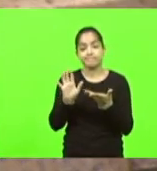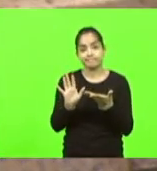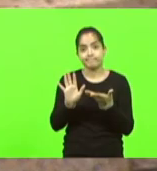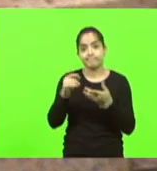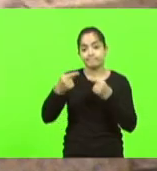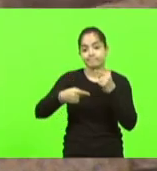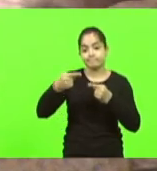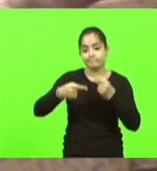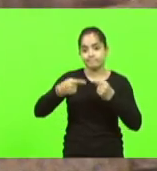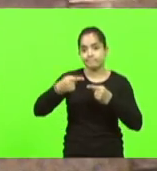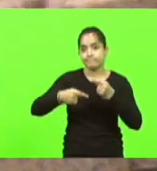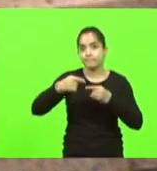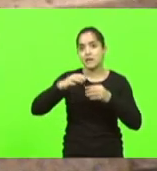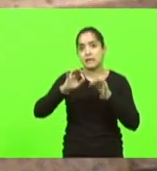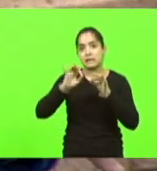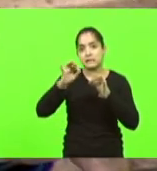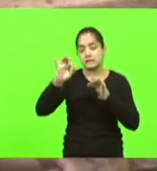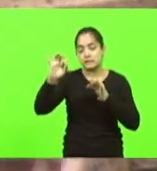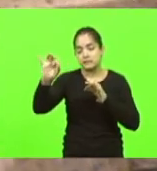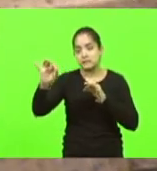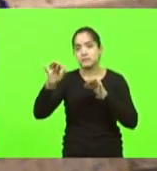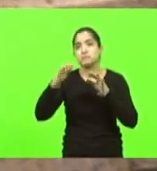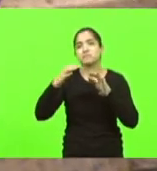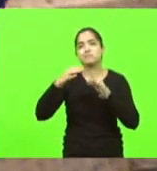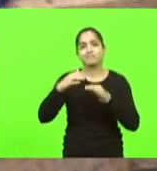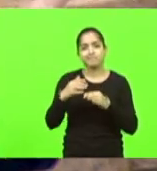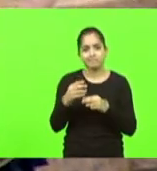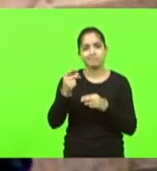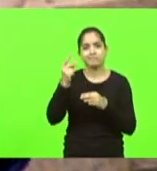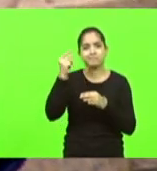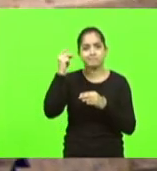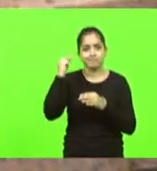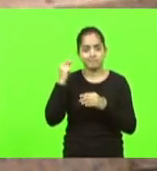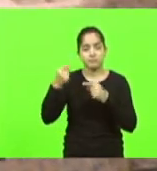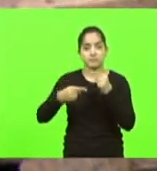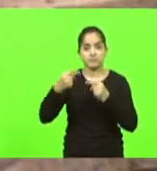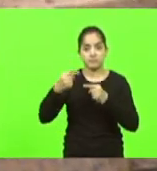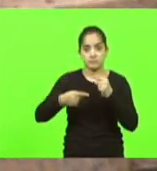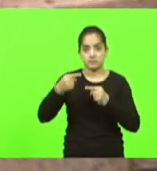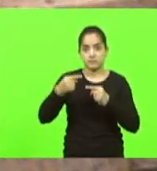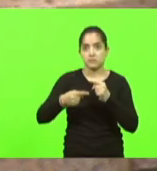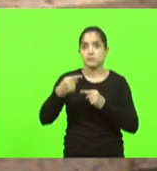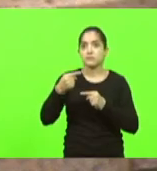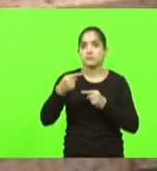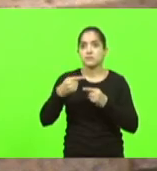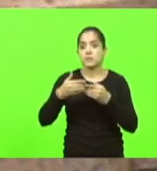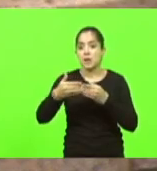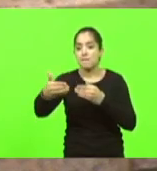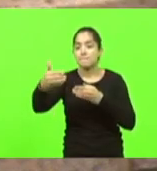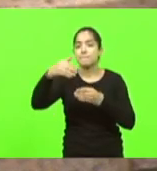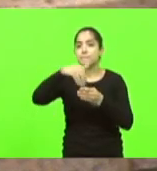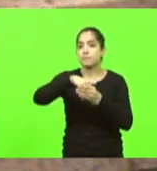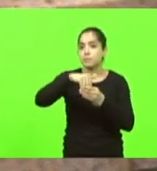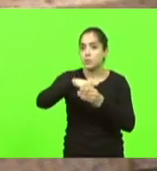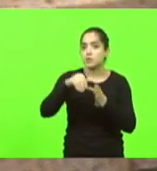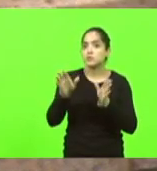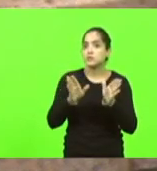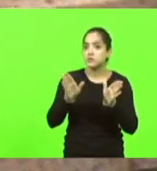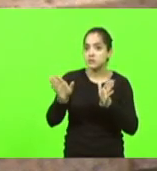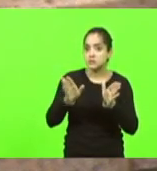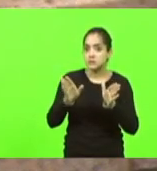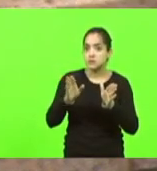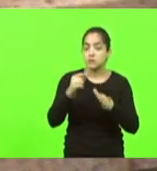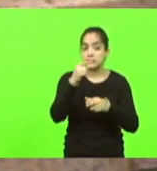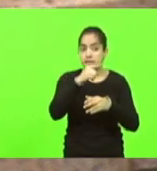no Brasil os mais extensos de bastão mais tempo e nos mais debatidos teremos na próxima legislatura Muito provavelmente se o